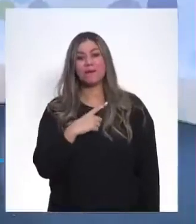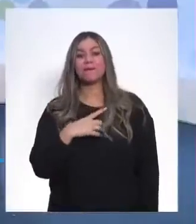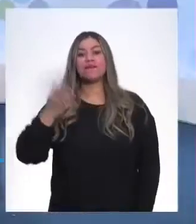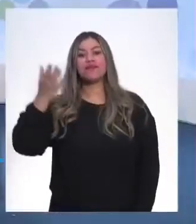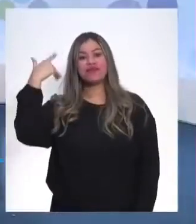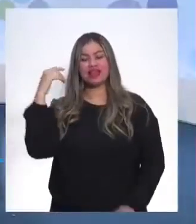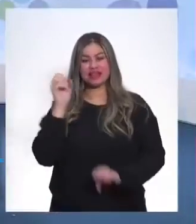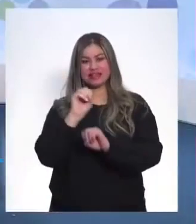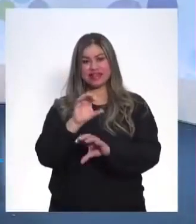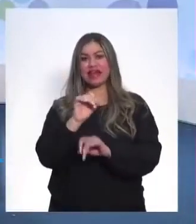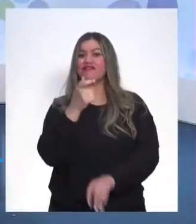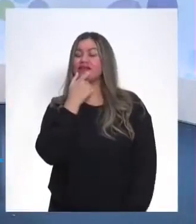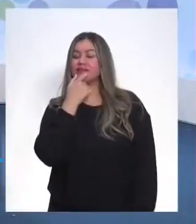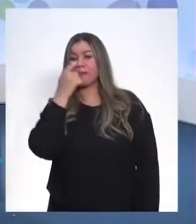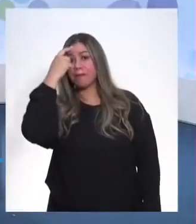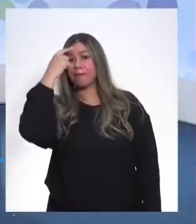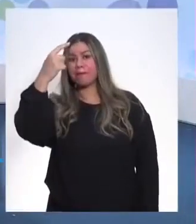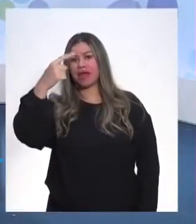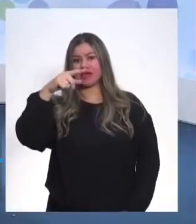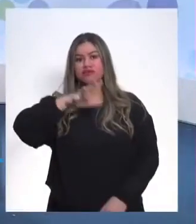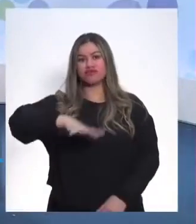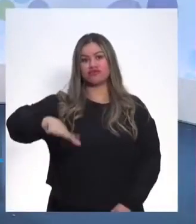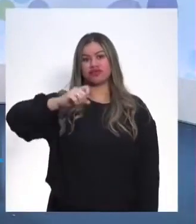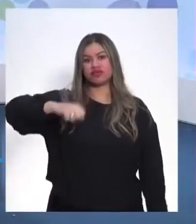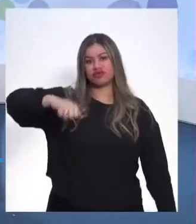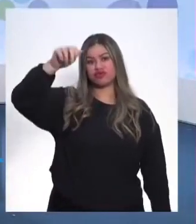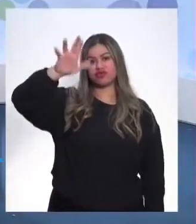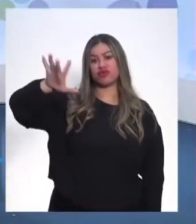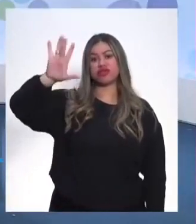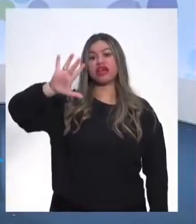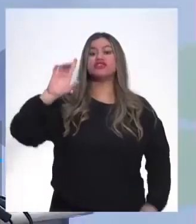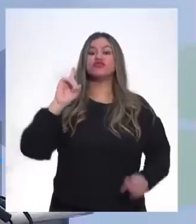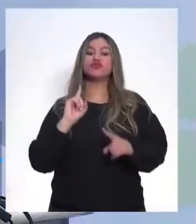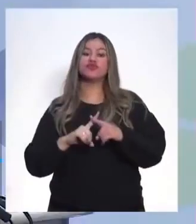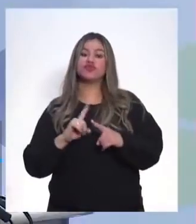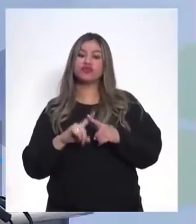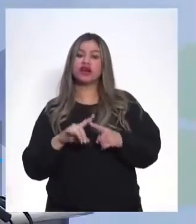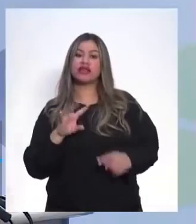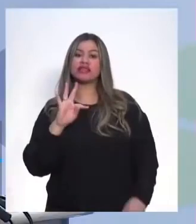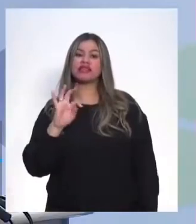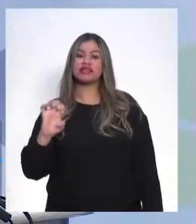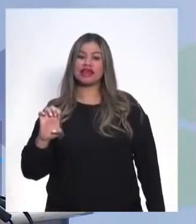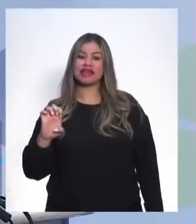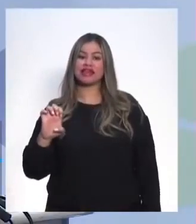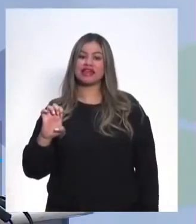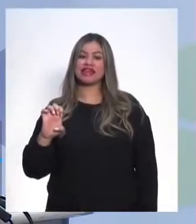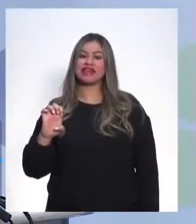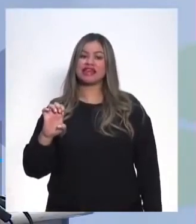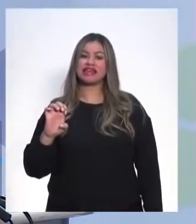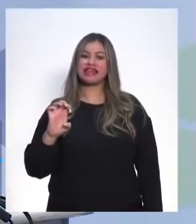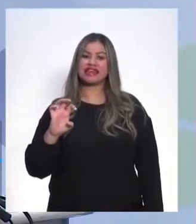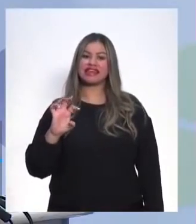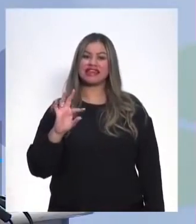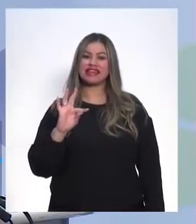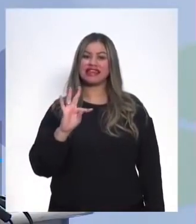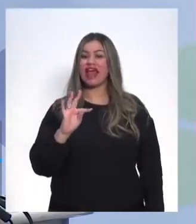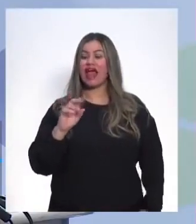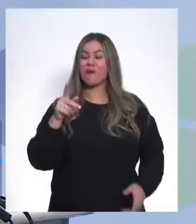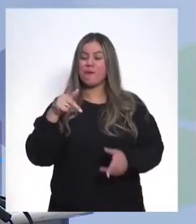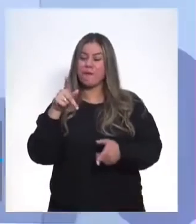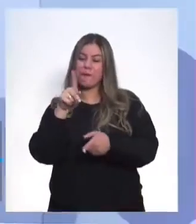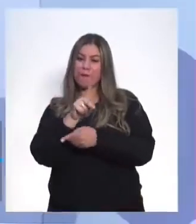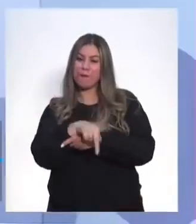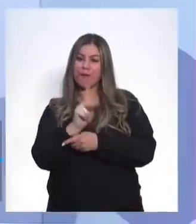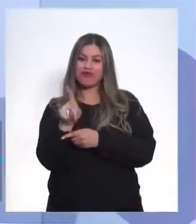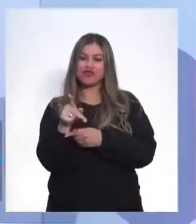eu falava assim: pensa que você é do Nordeste, né? Aí eles falavam, por quê? Eu falava, agora fala ti. Aí eles, ti, aí eu, Dia, teacher.